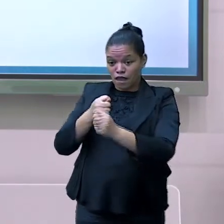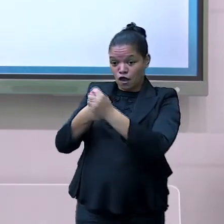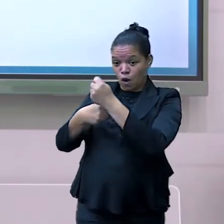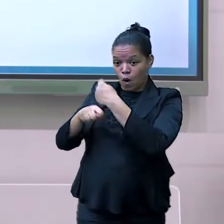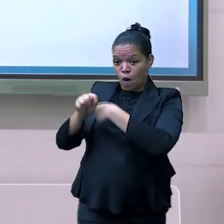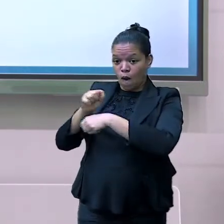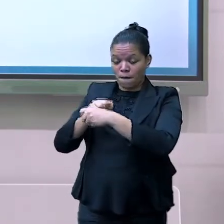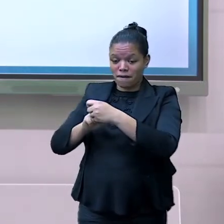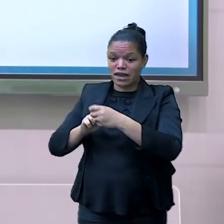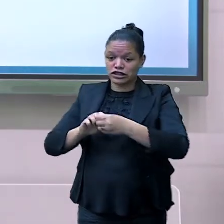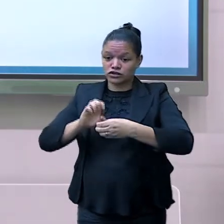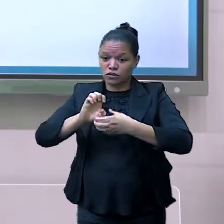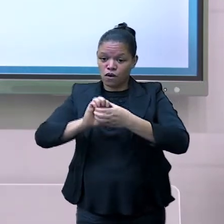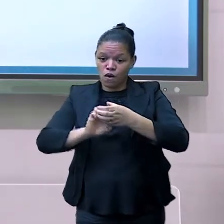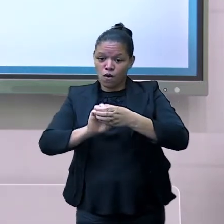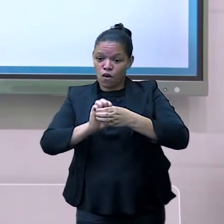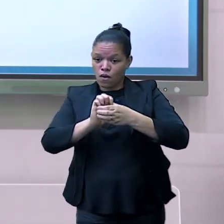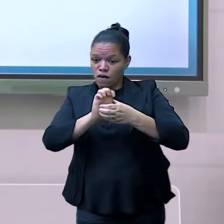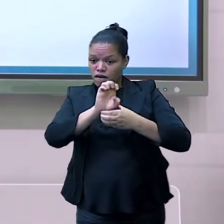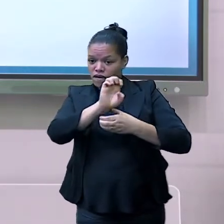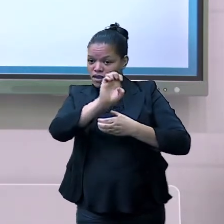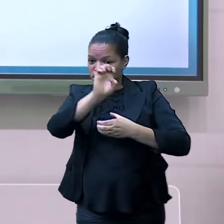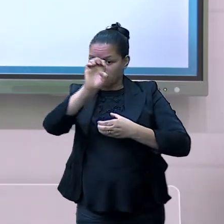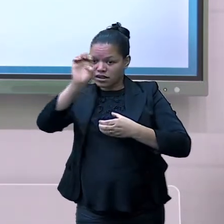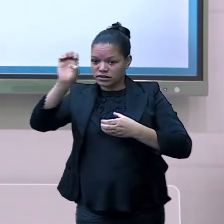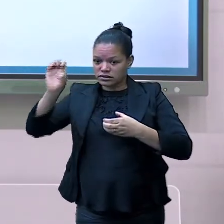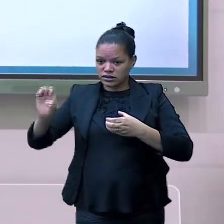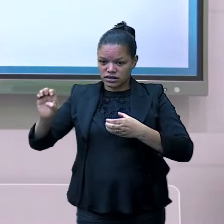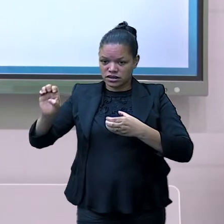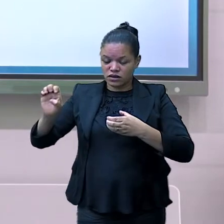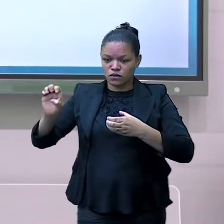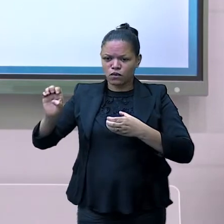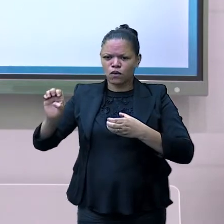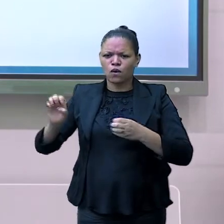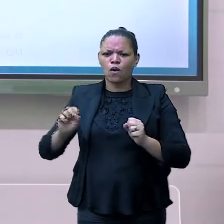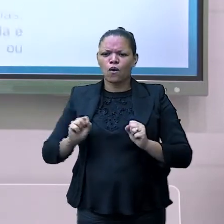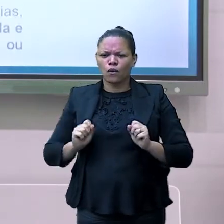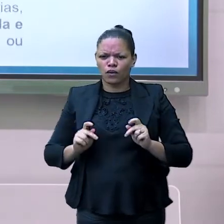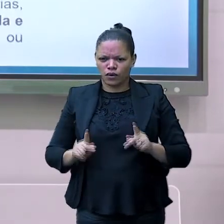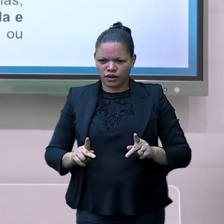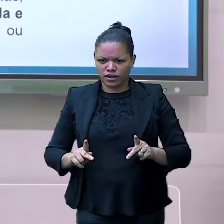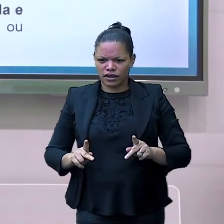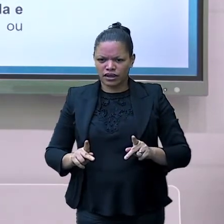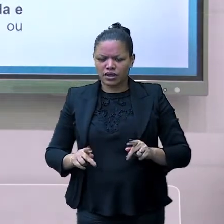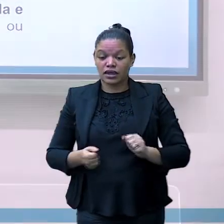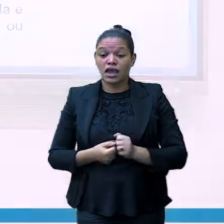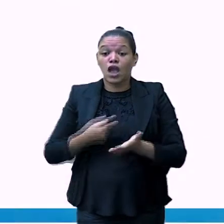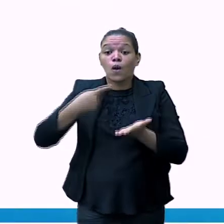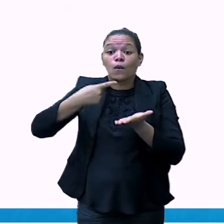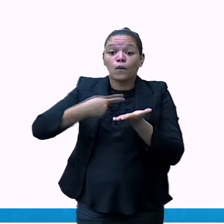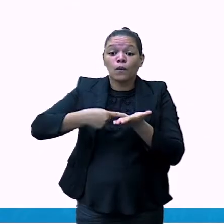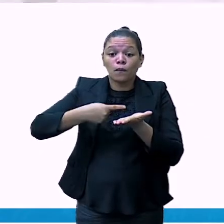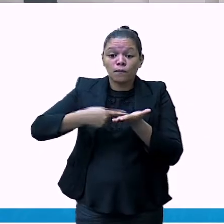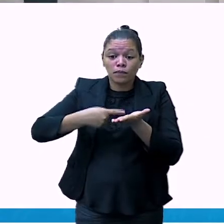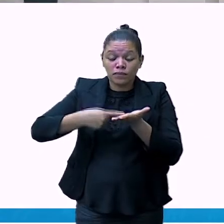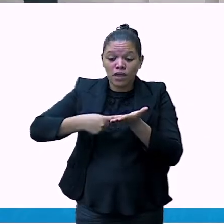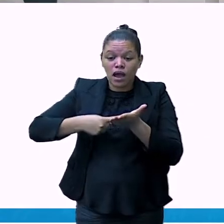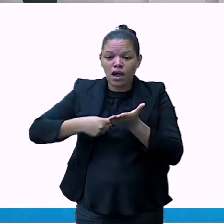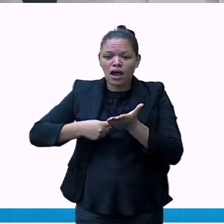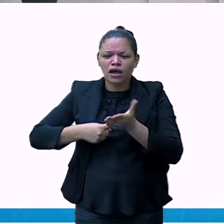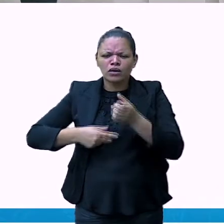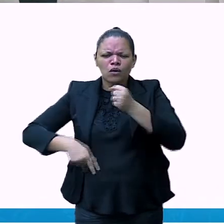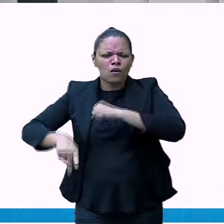vou fazer negócio, tratar negócios com diferentes países. Outra informação é que entrada e saída